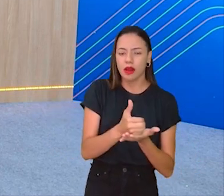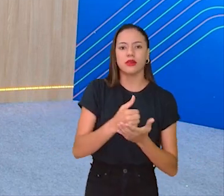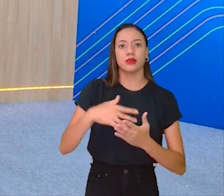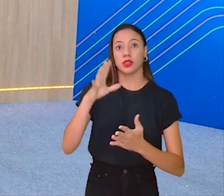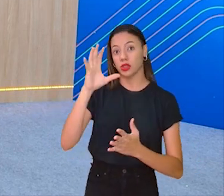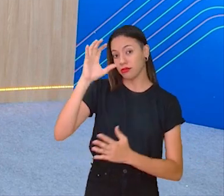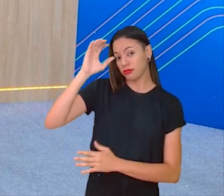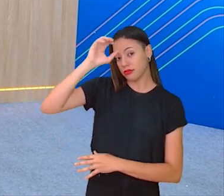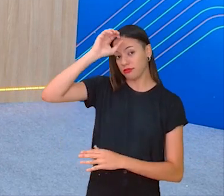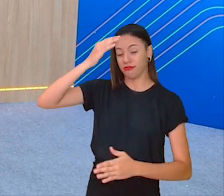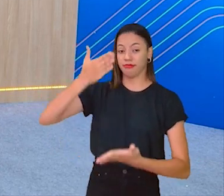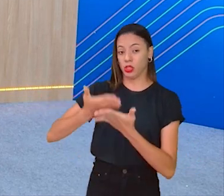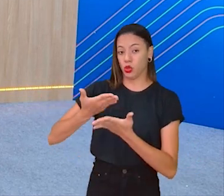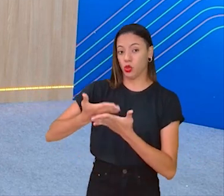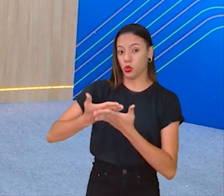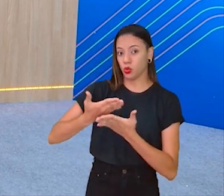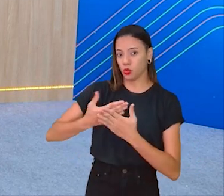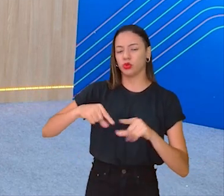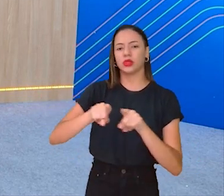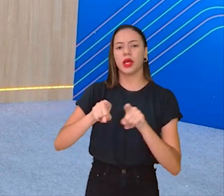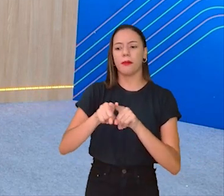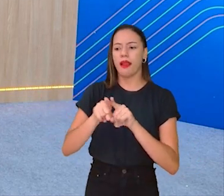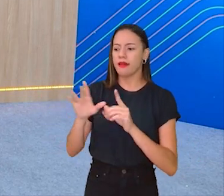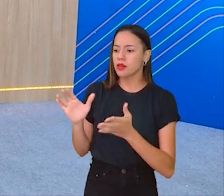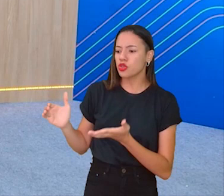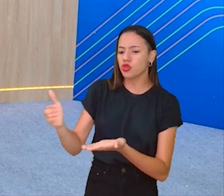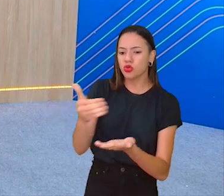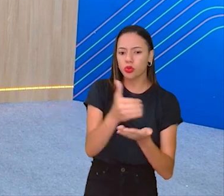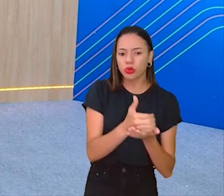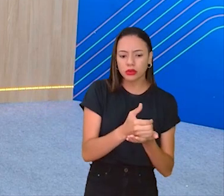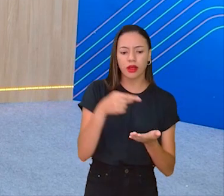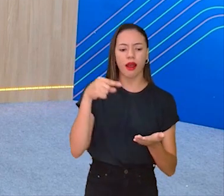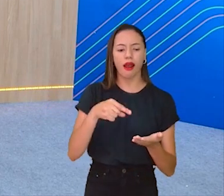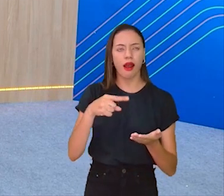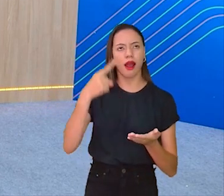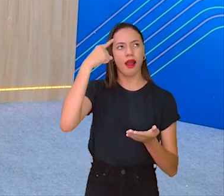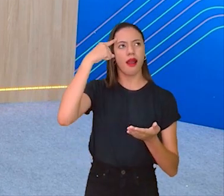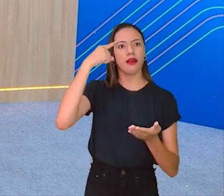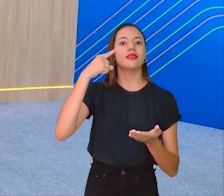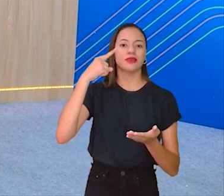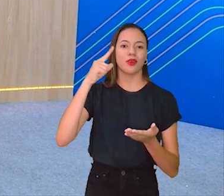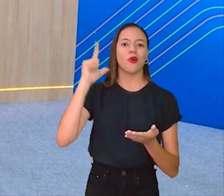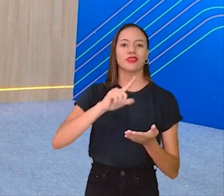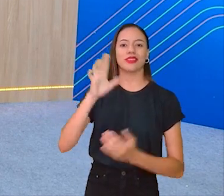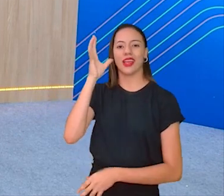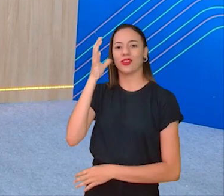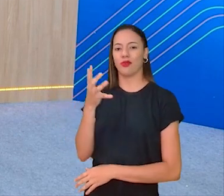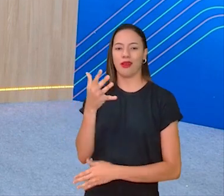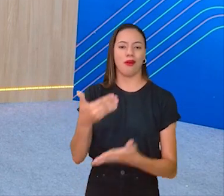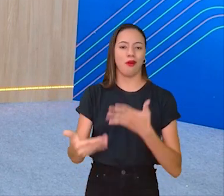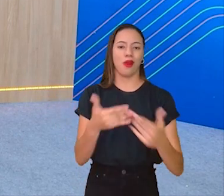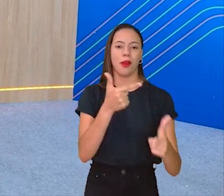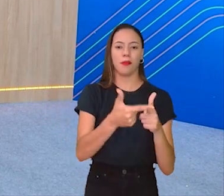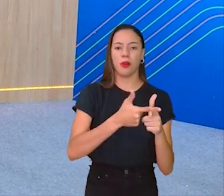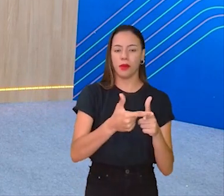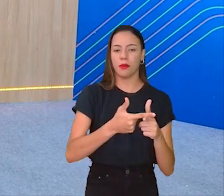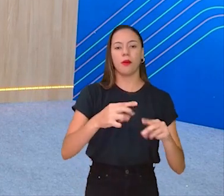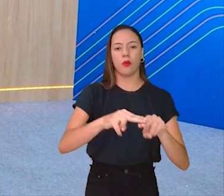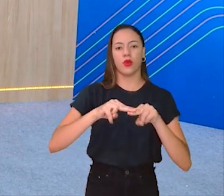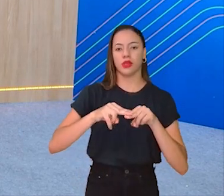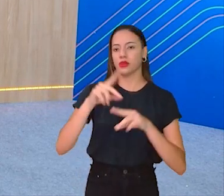estudos, né, juntar naquele momento para dar a solução a alguma questão. E é exatamente isso que vem aqui,